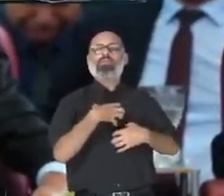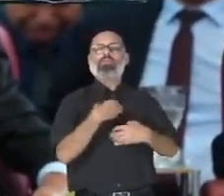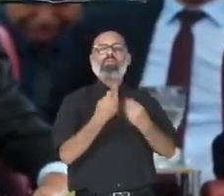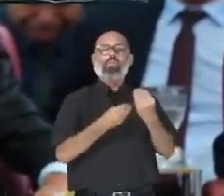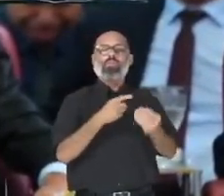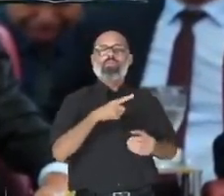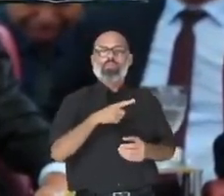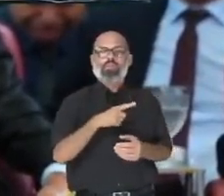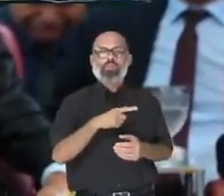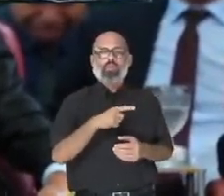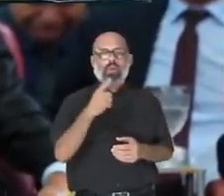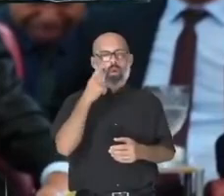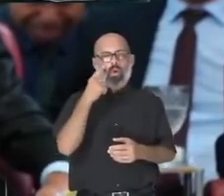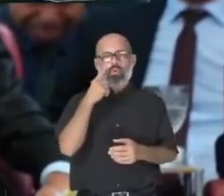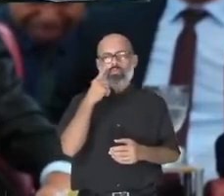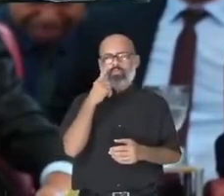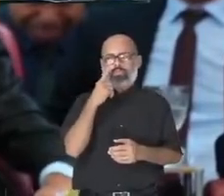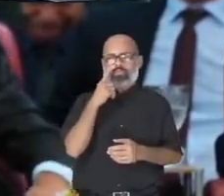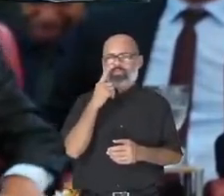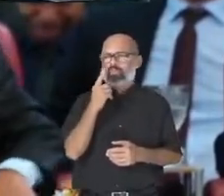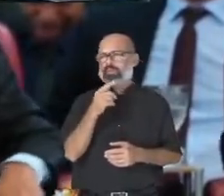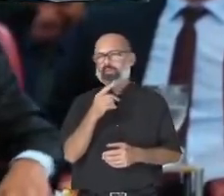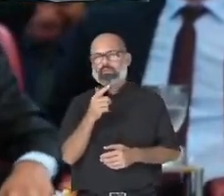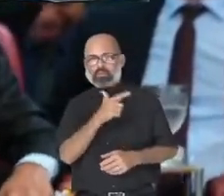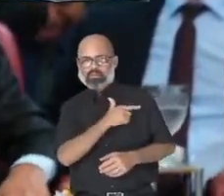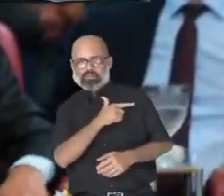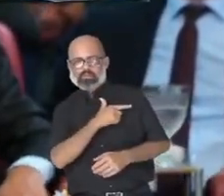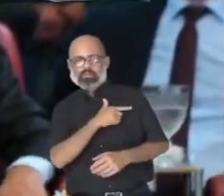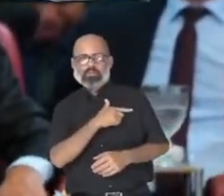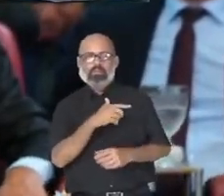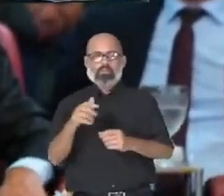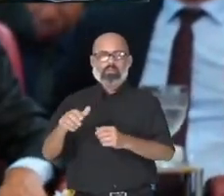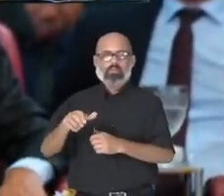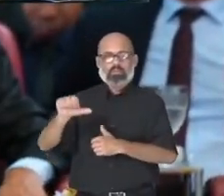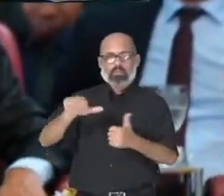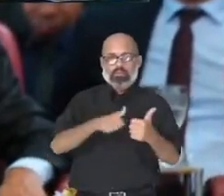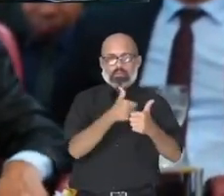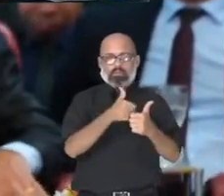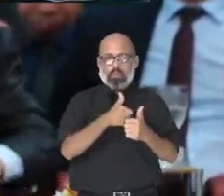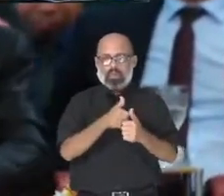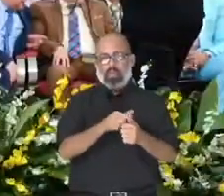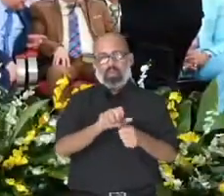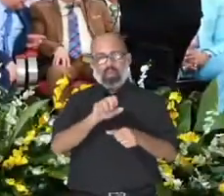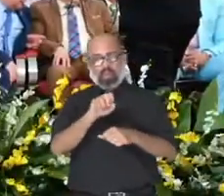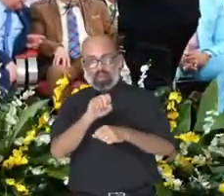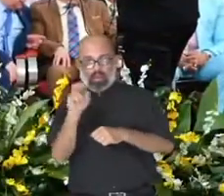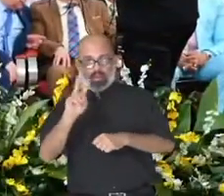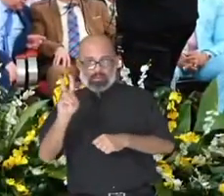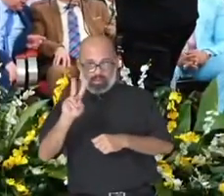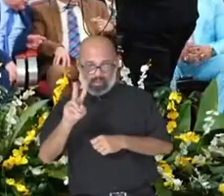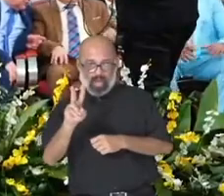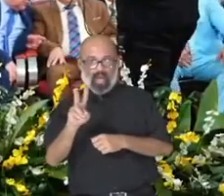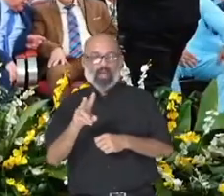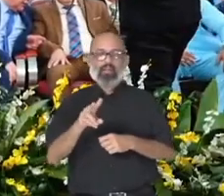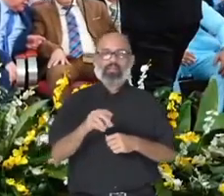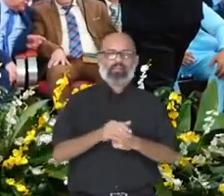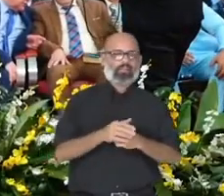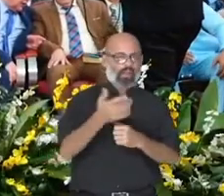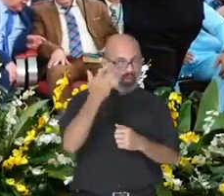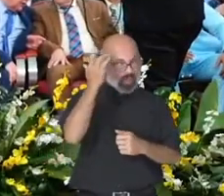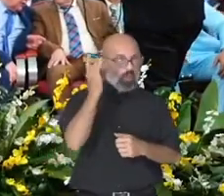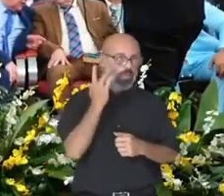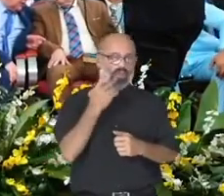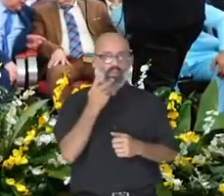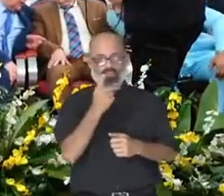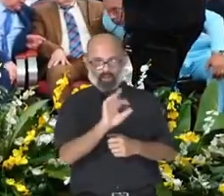Tem uns aí me olhando com a cara feia, parecendo que foram batizados com um pote de vinagre. Achou que eu não ia falar, né? Esses eu